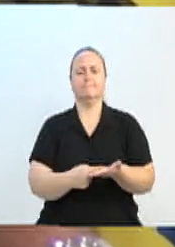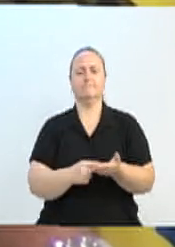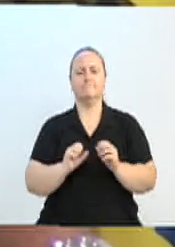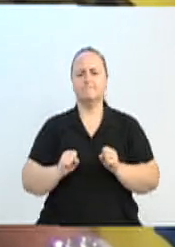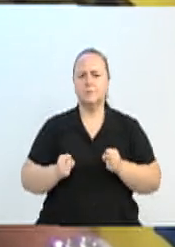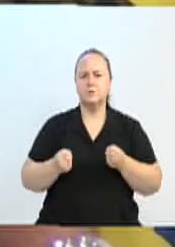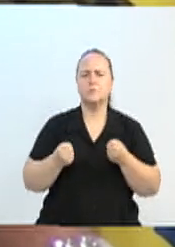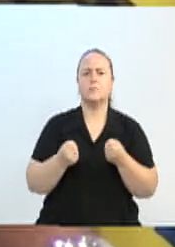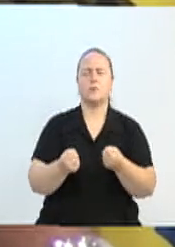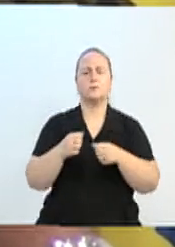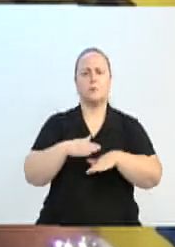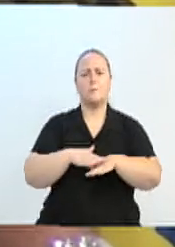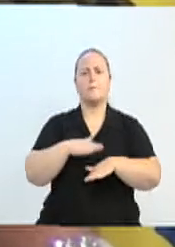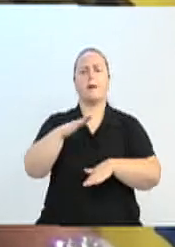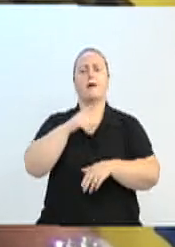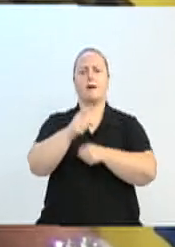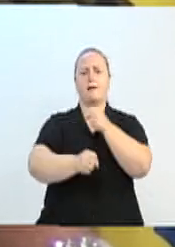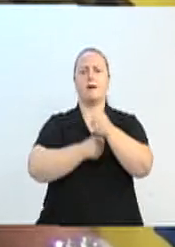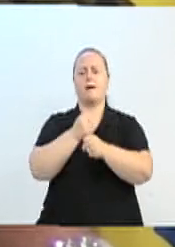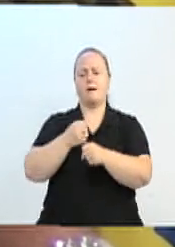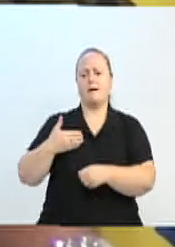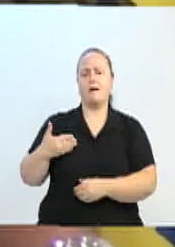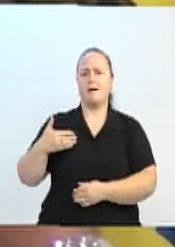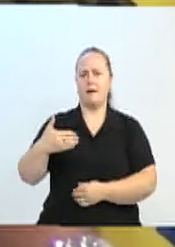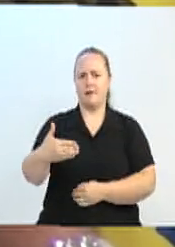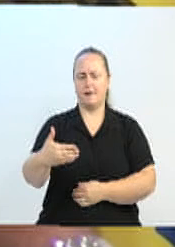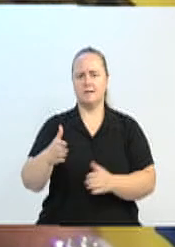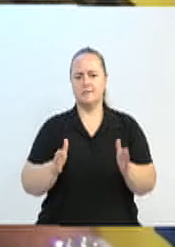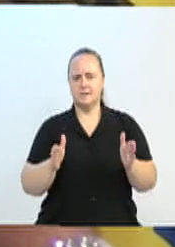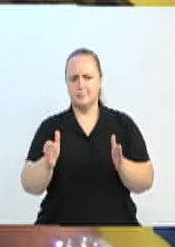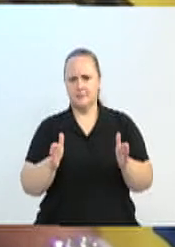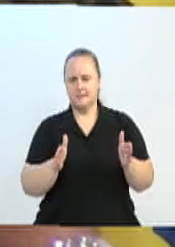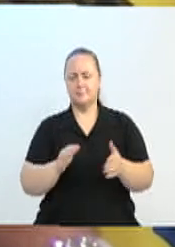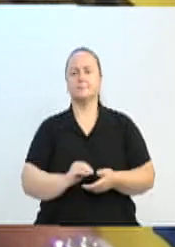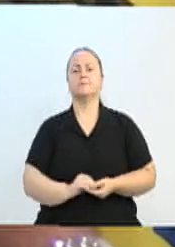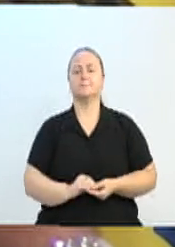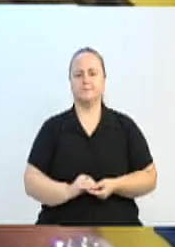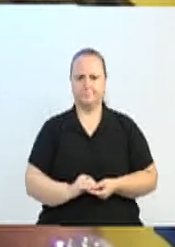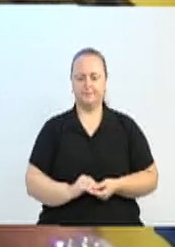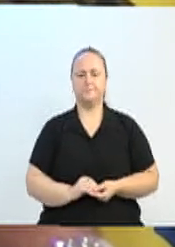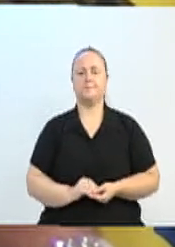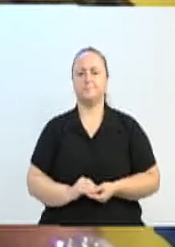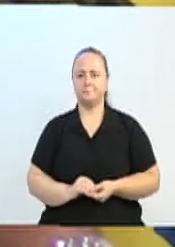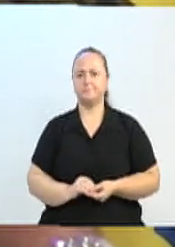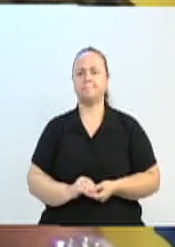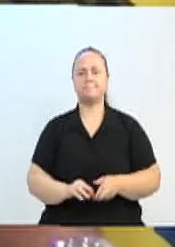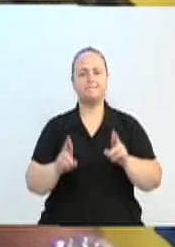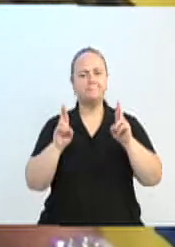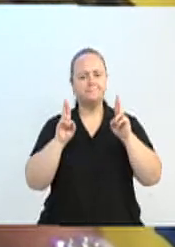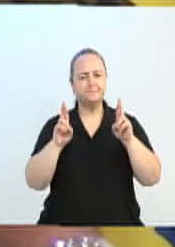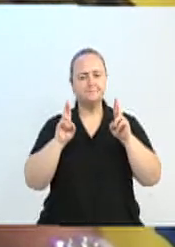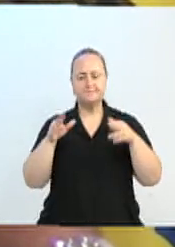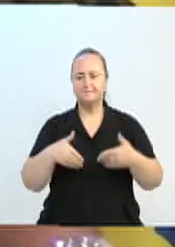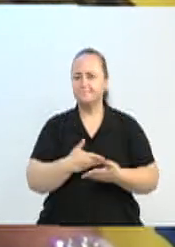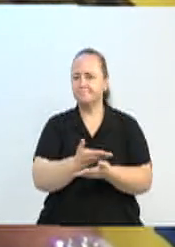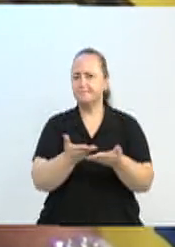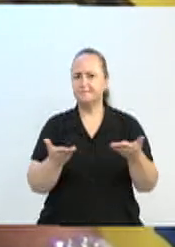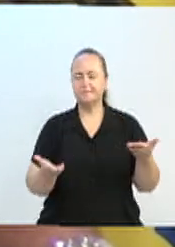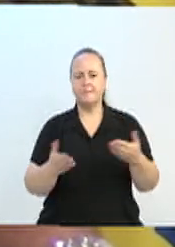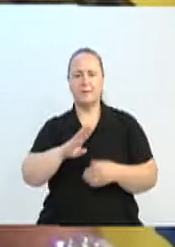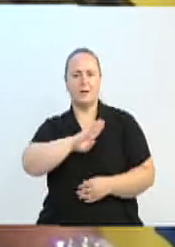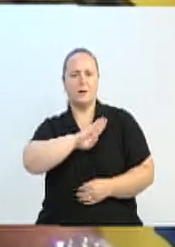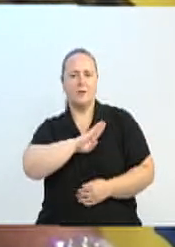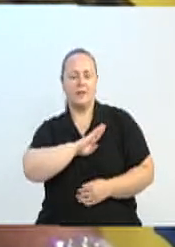ainda maior no ano que está por vir dessa forma Desejo a todos os colegas e a